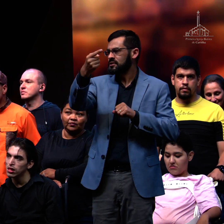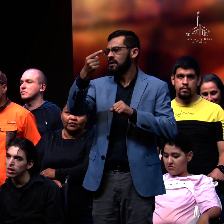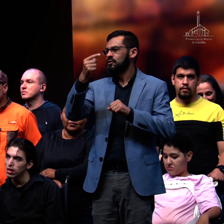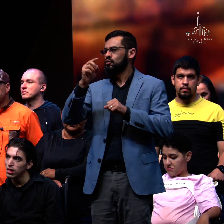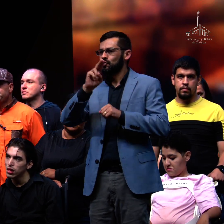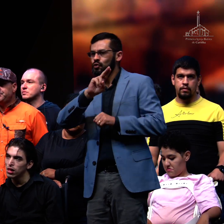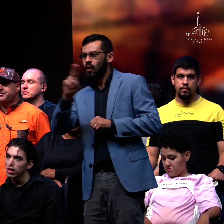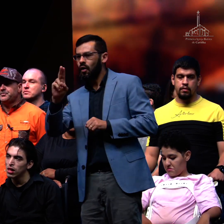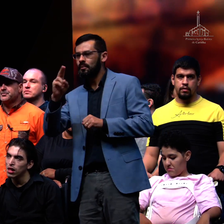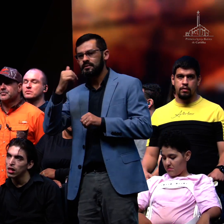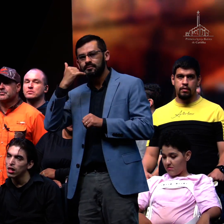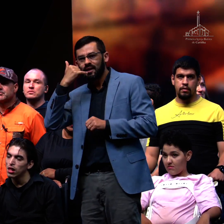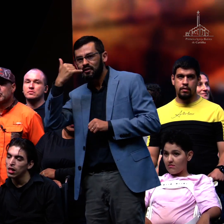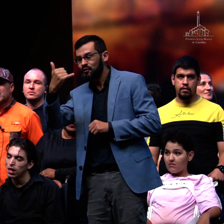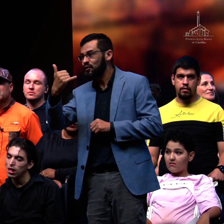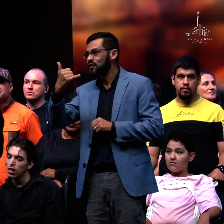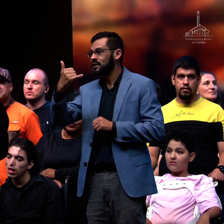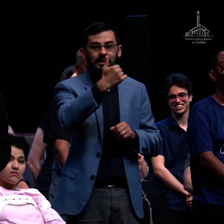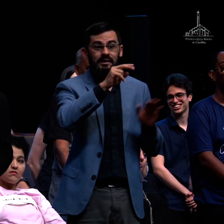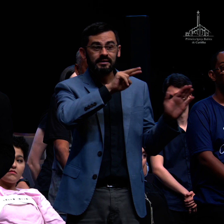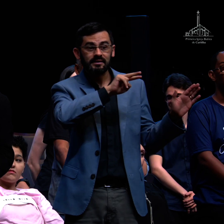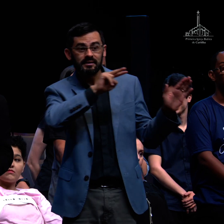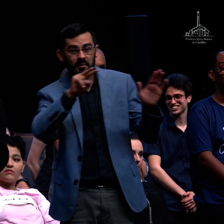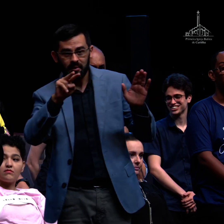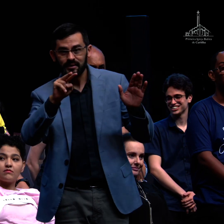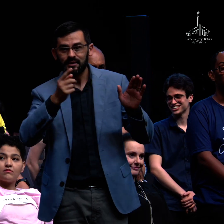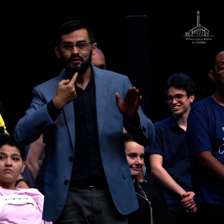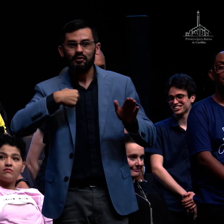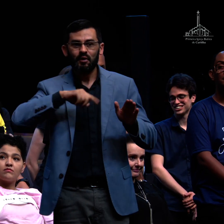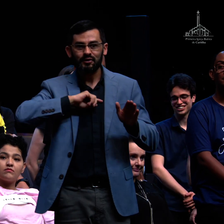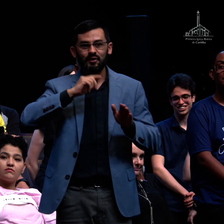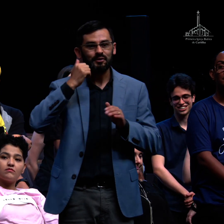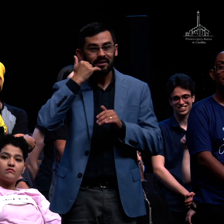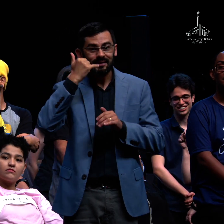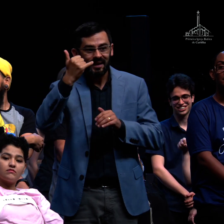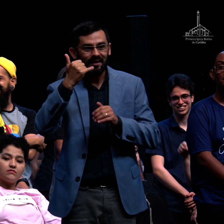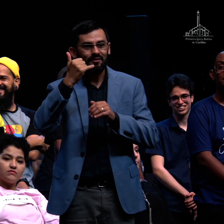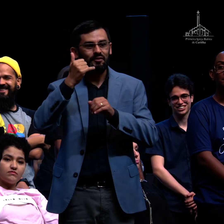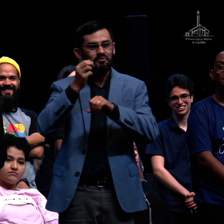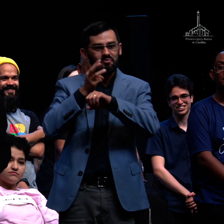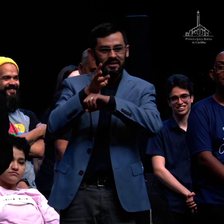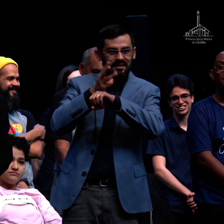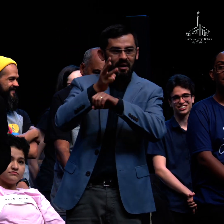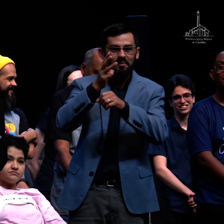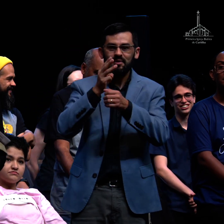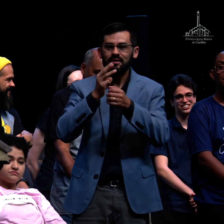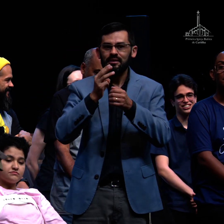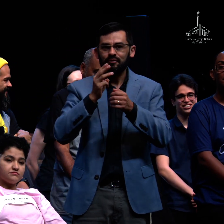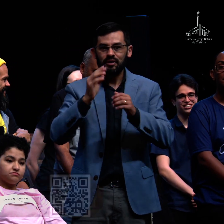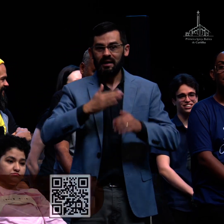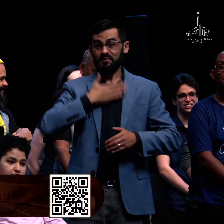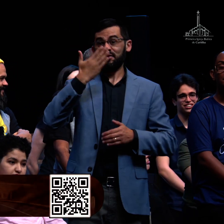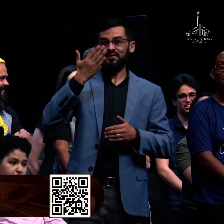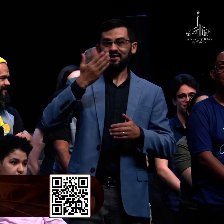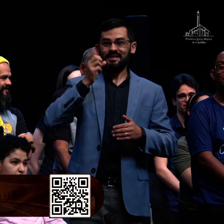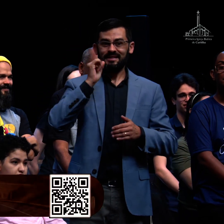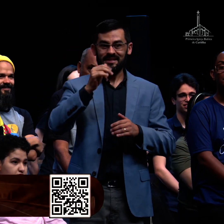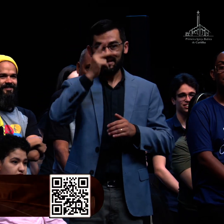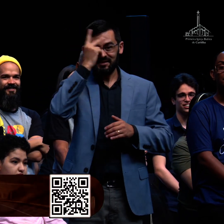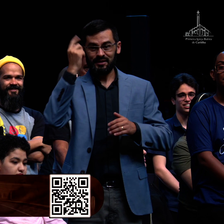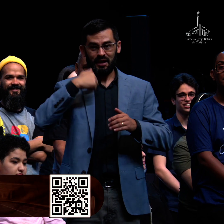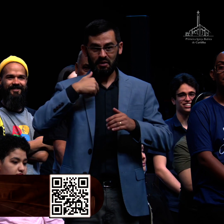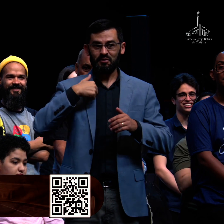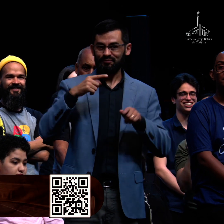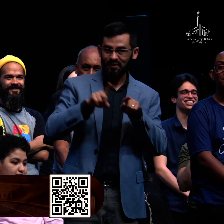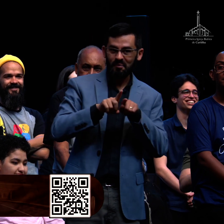o seu nome, o seu telefone. Essa semana mesmo, alguém vai entrar em contato com você. Não fica surpreso se esse alguém